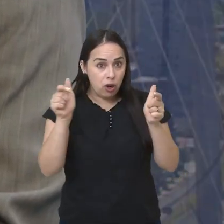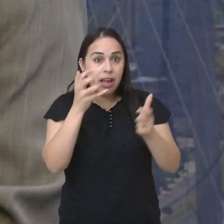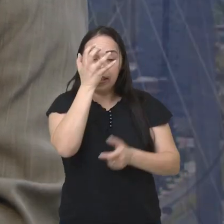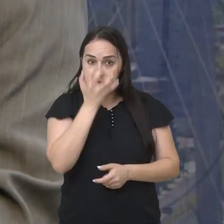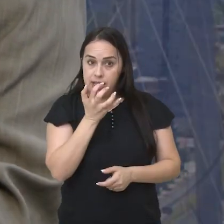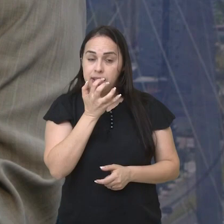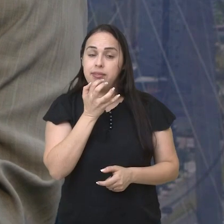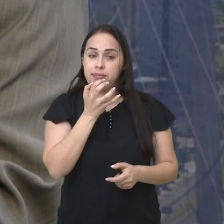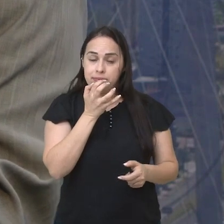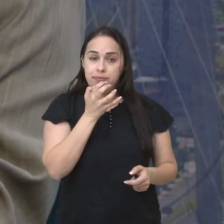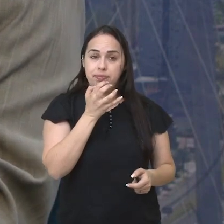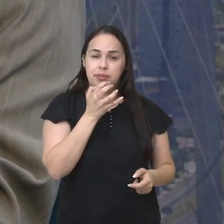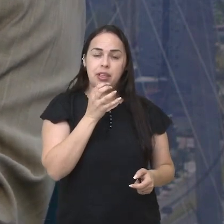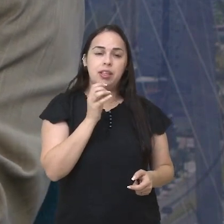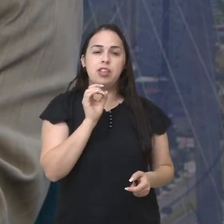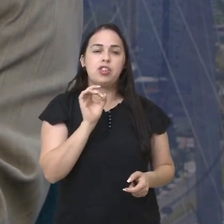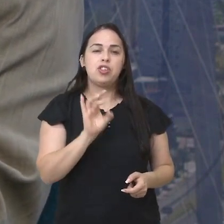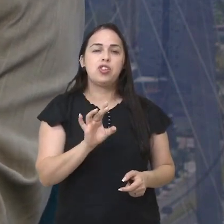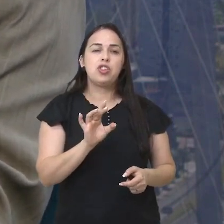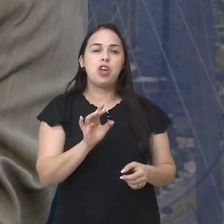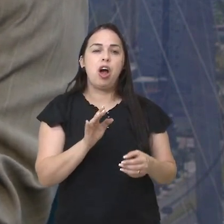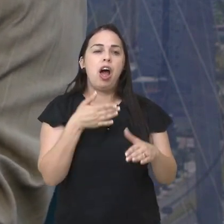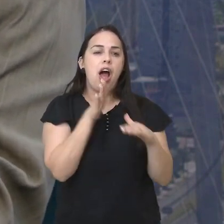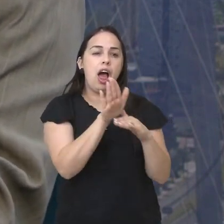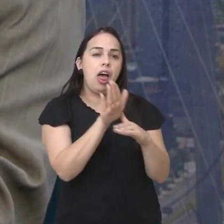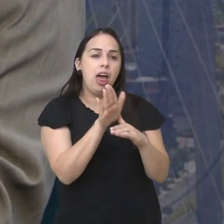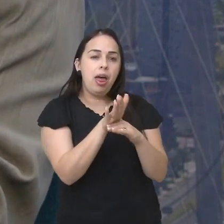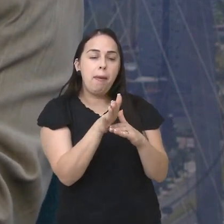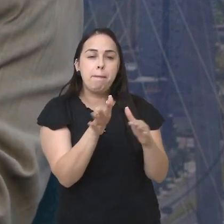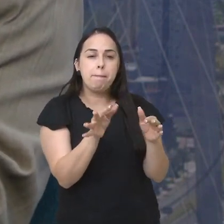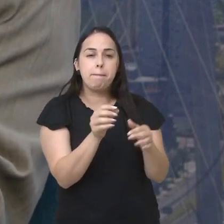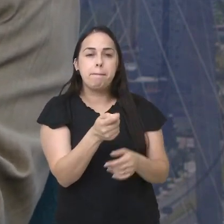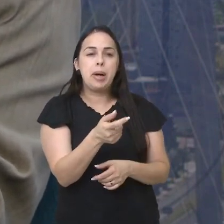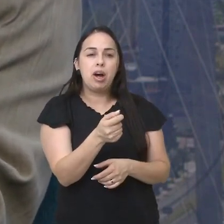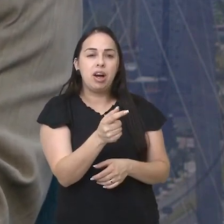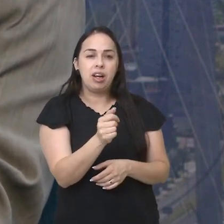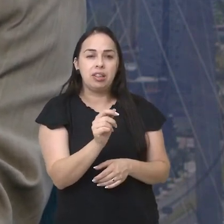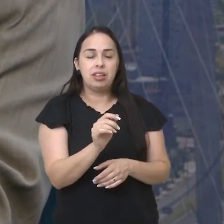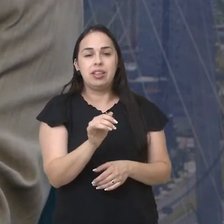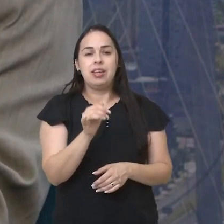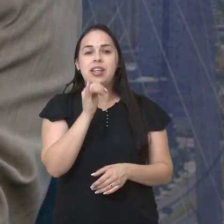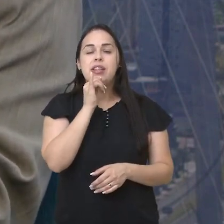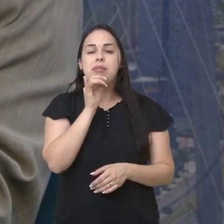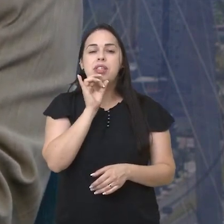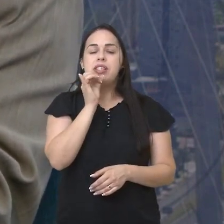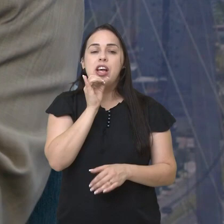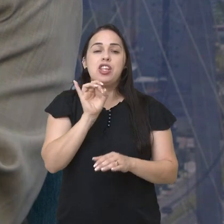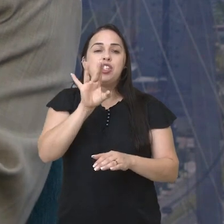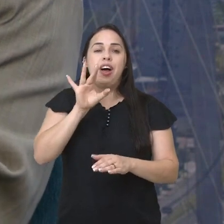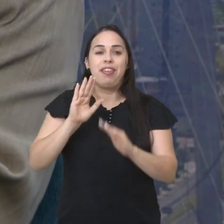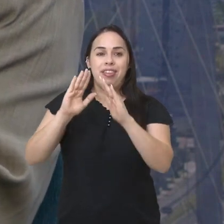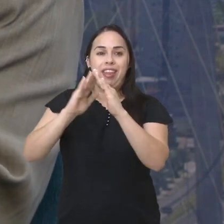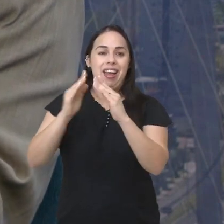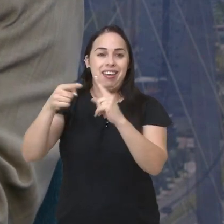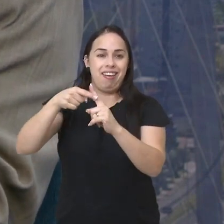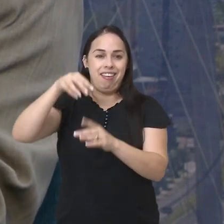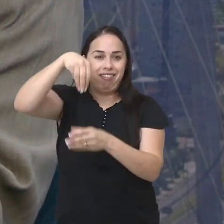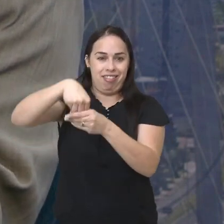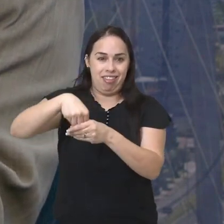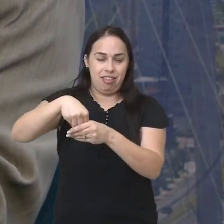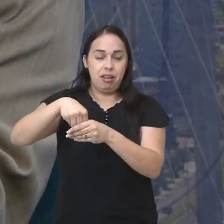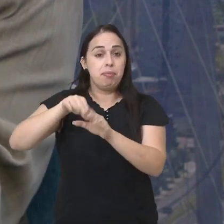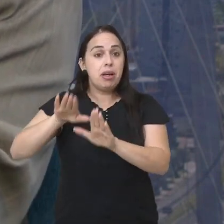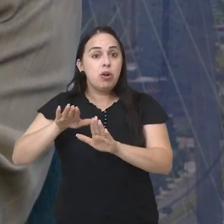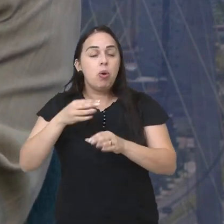como elas não são apenas um assistencialismo, alguma coisa de porta de igreja, que a gente poderia dizer. Como que ela regulamenta tudo, como ela